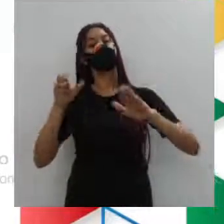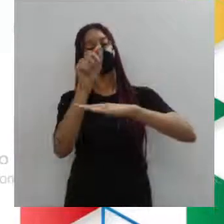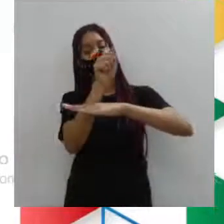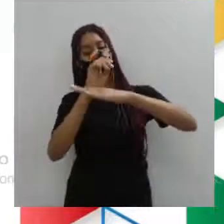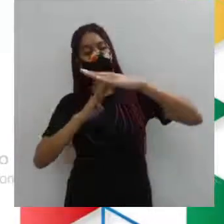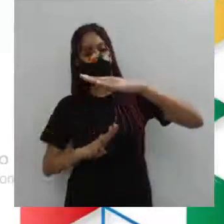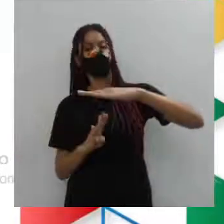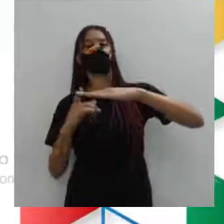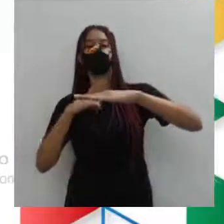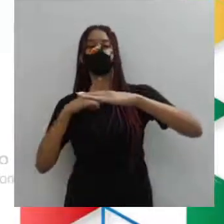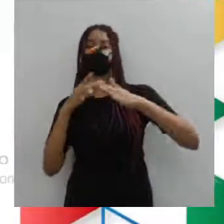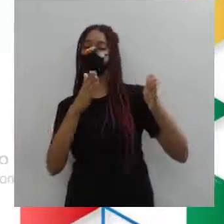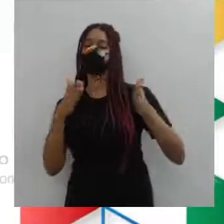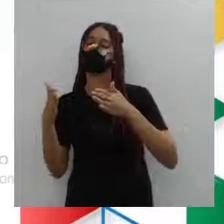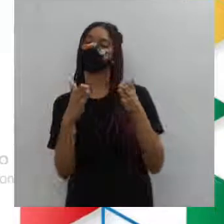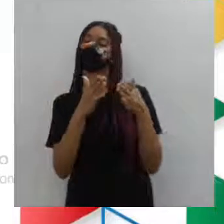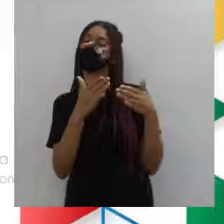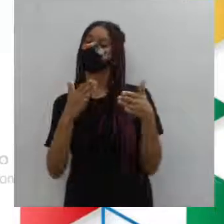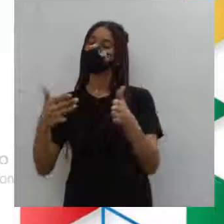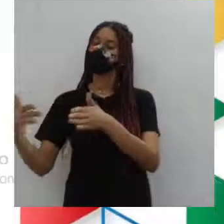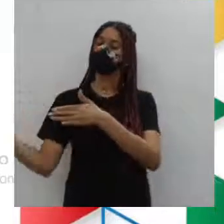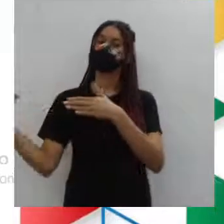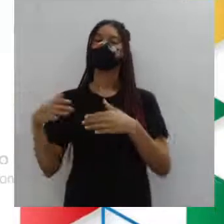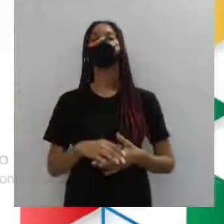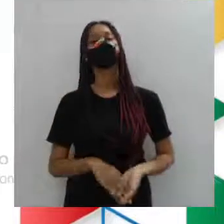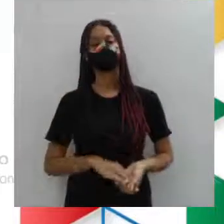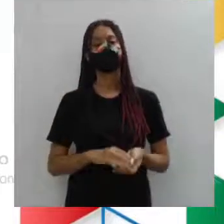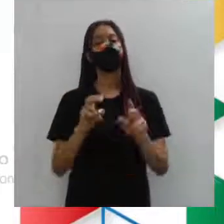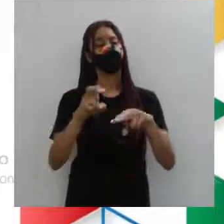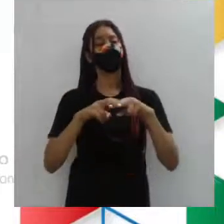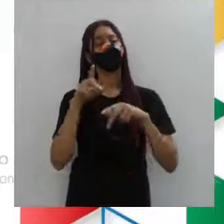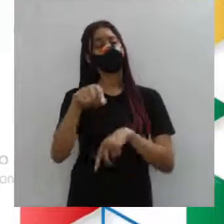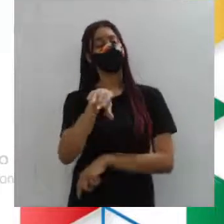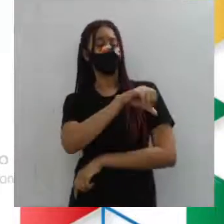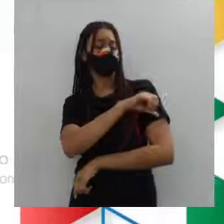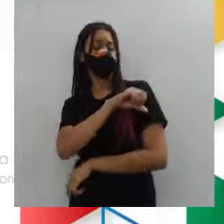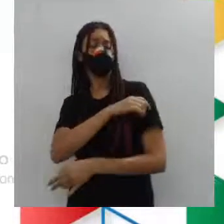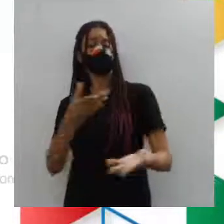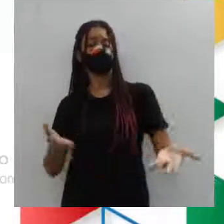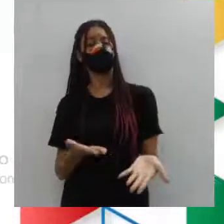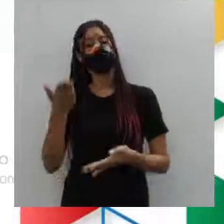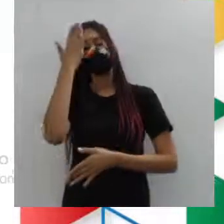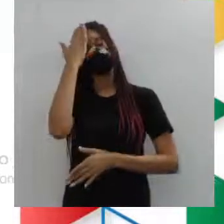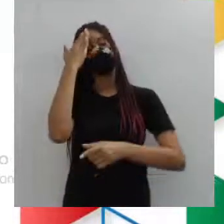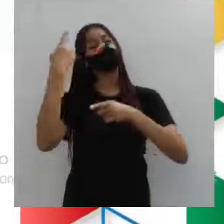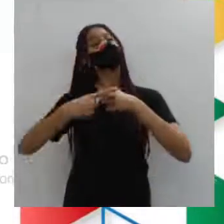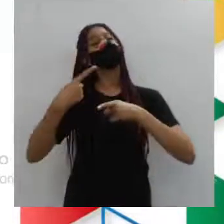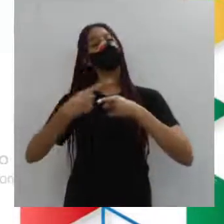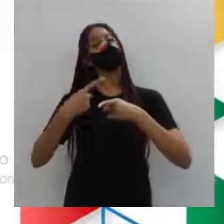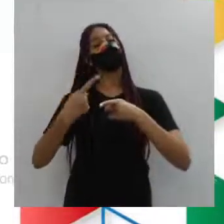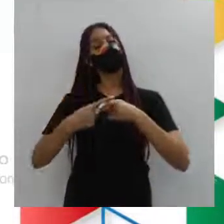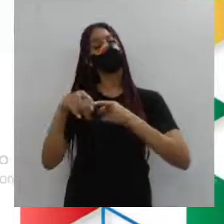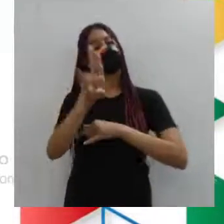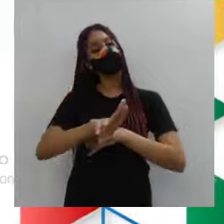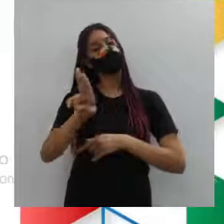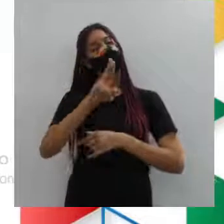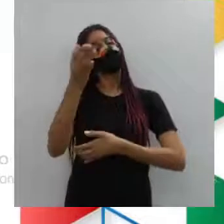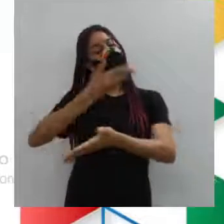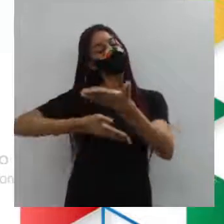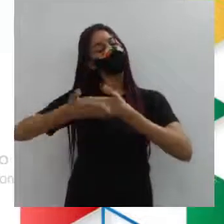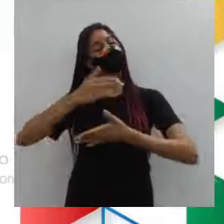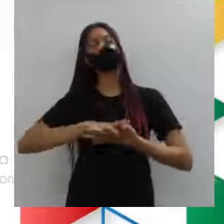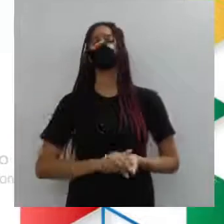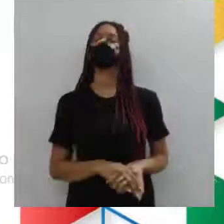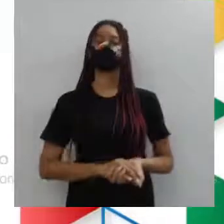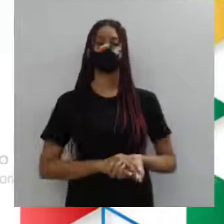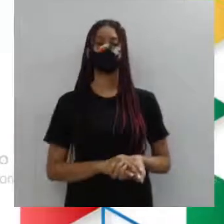Por isso que você que está no 9º ano vai entender agora por que se aplica a relação